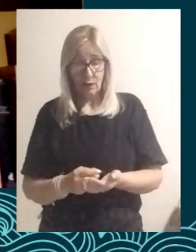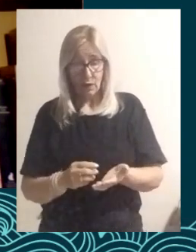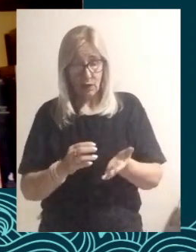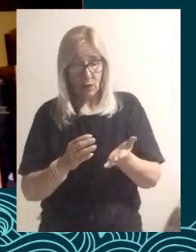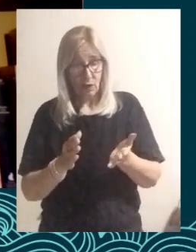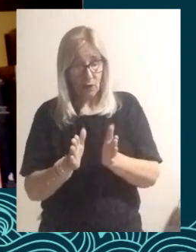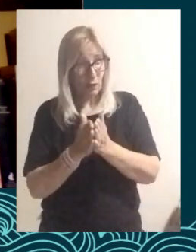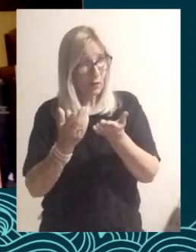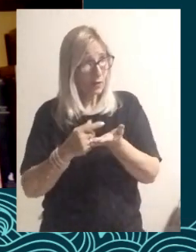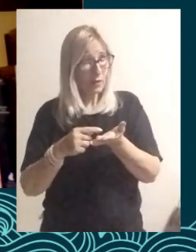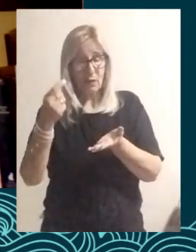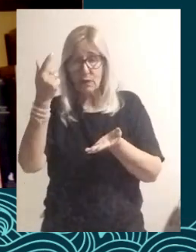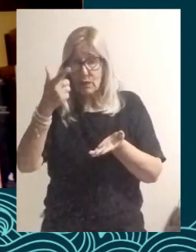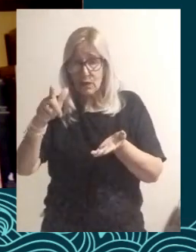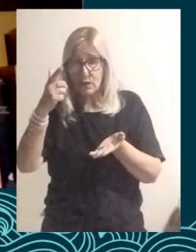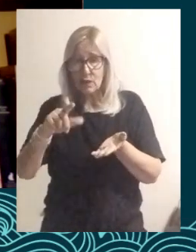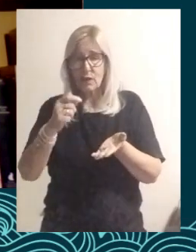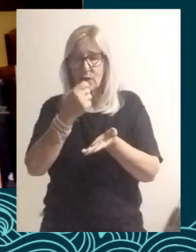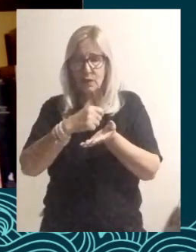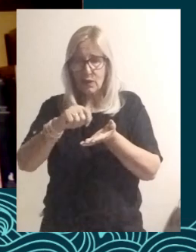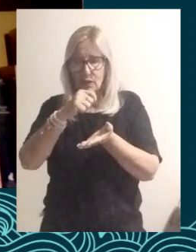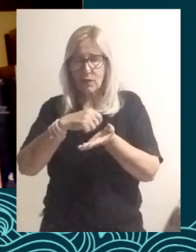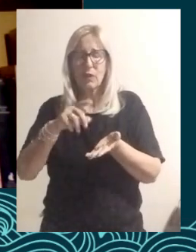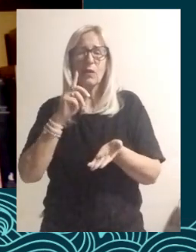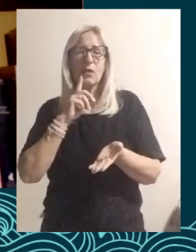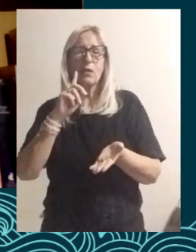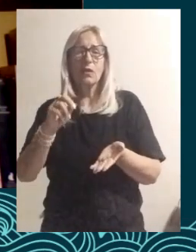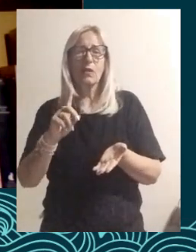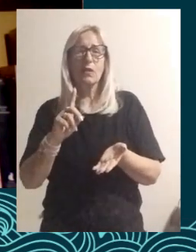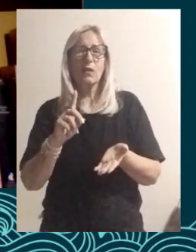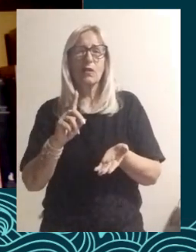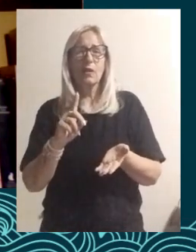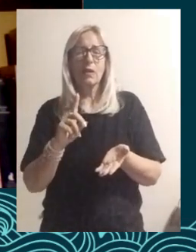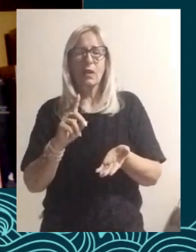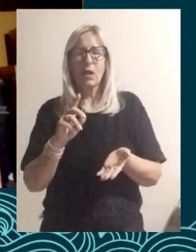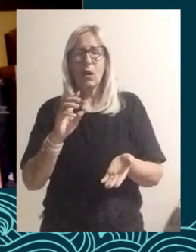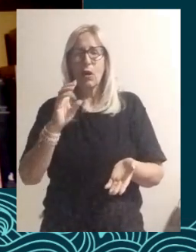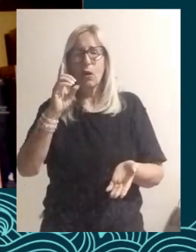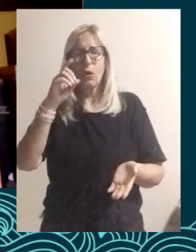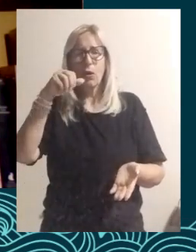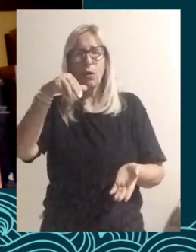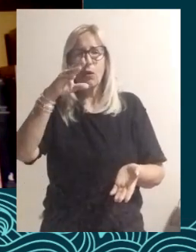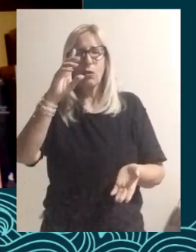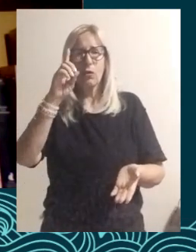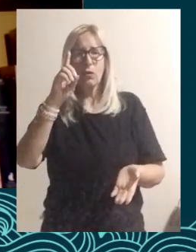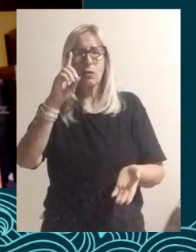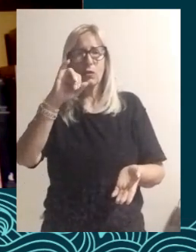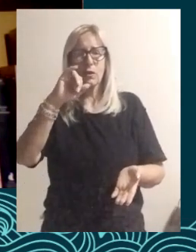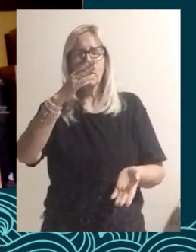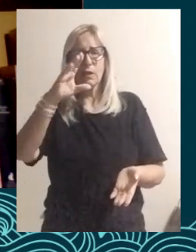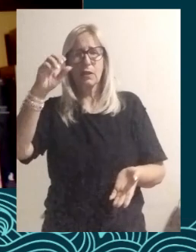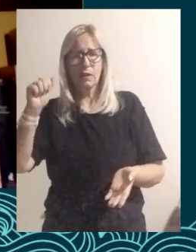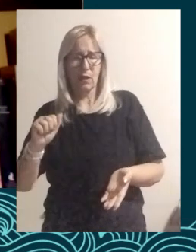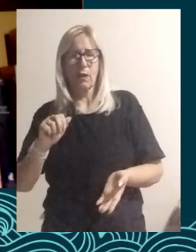foram publicar o diário dele, viram que várias vezes ele escrevia no dia condição